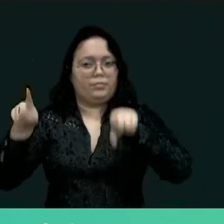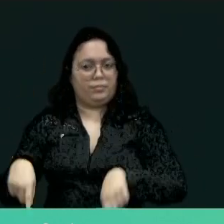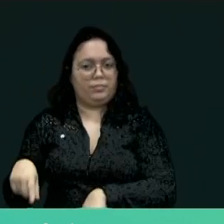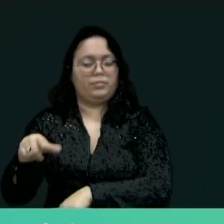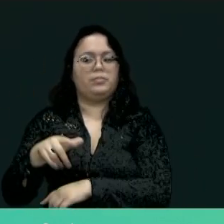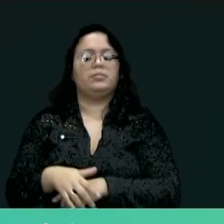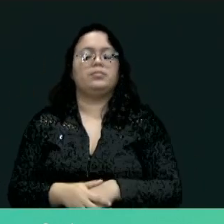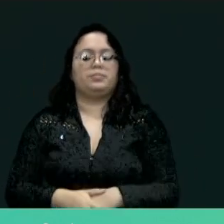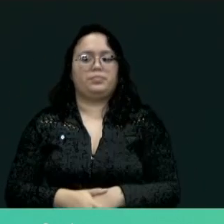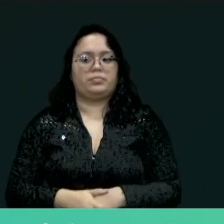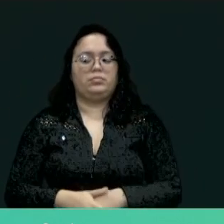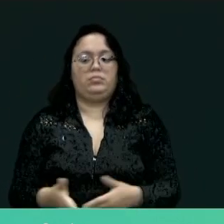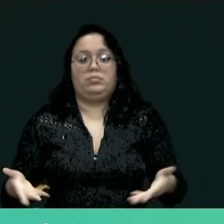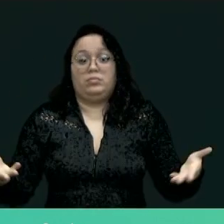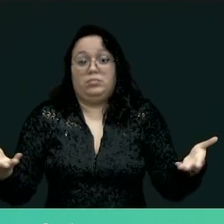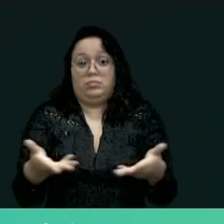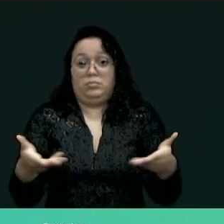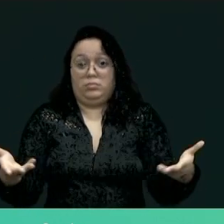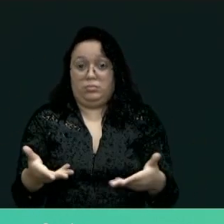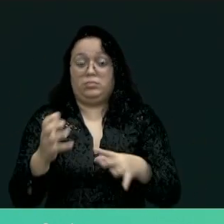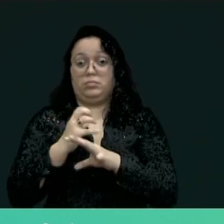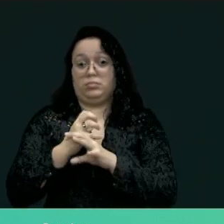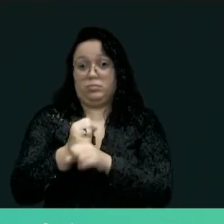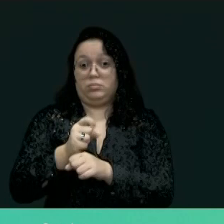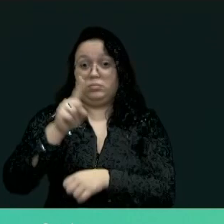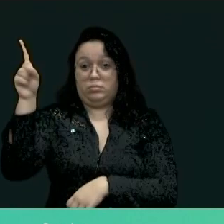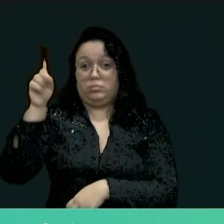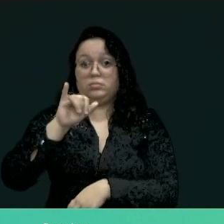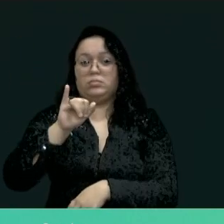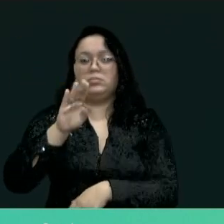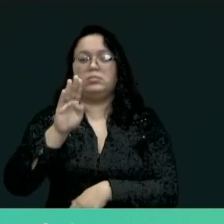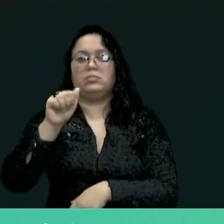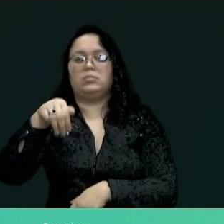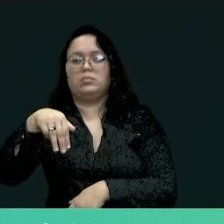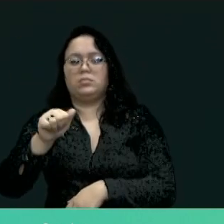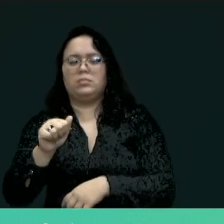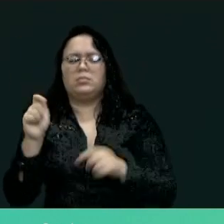offshore. Hoje, o dado do IBAMA lançado hoje já mostra